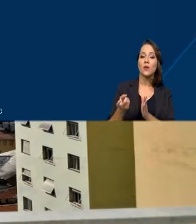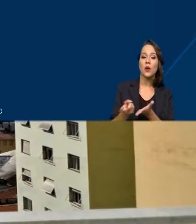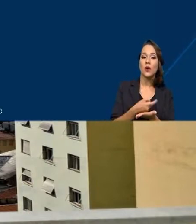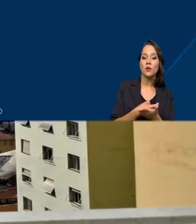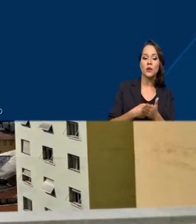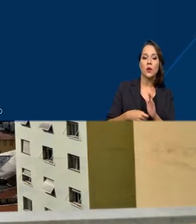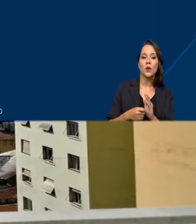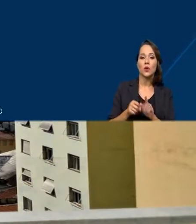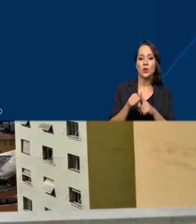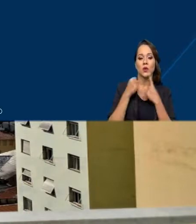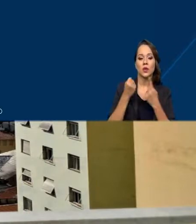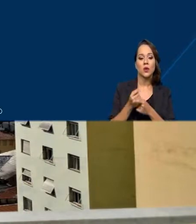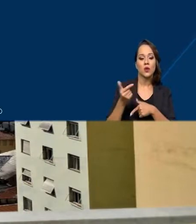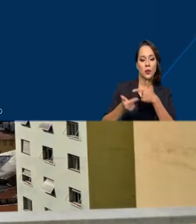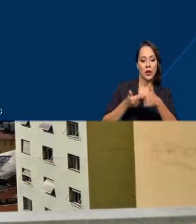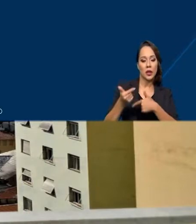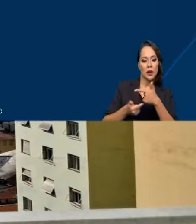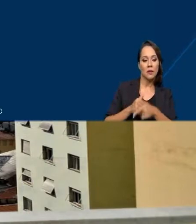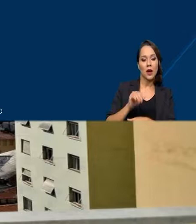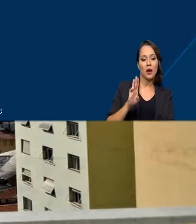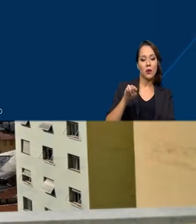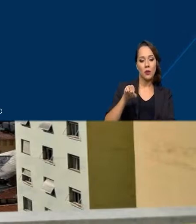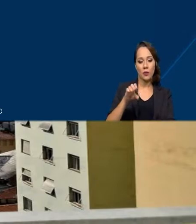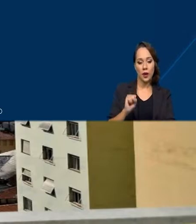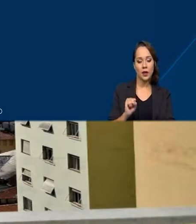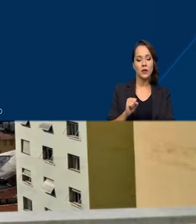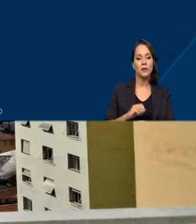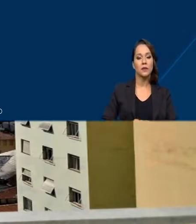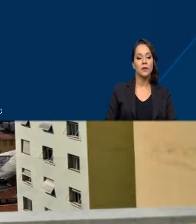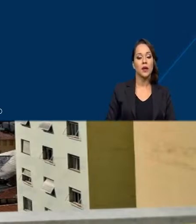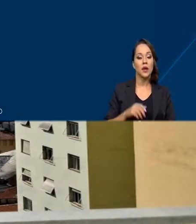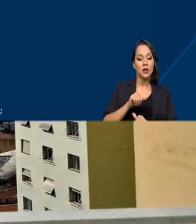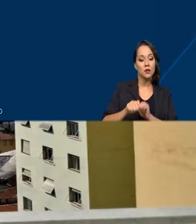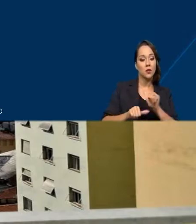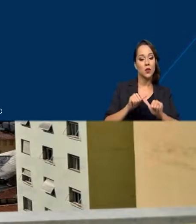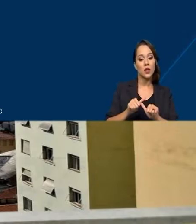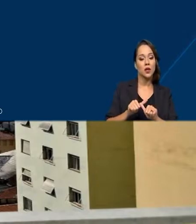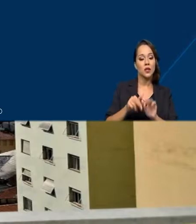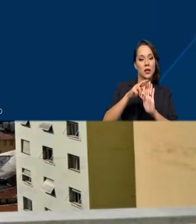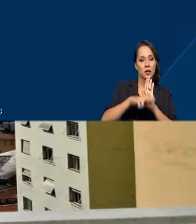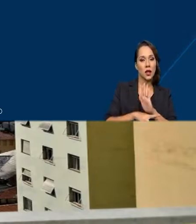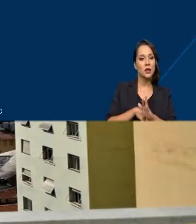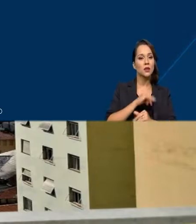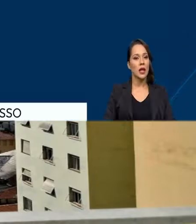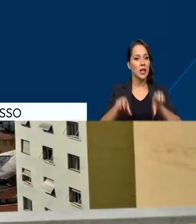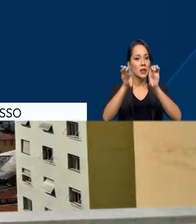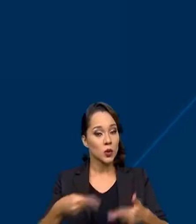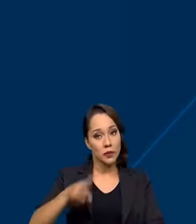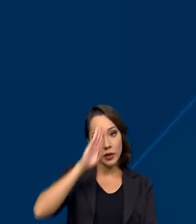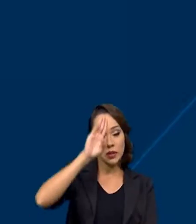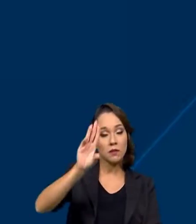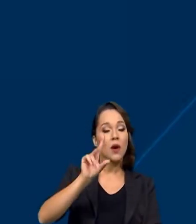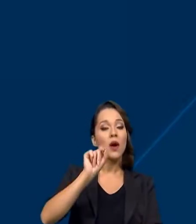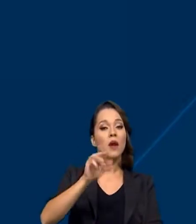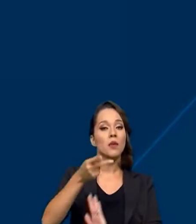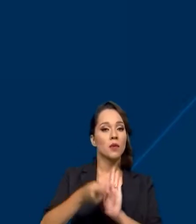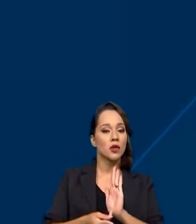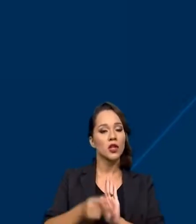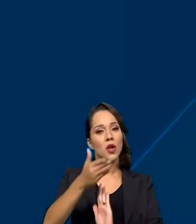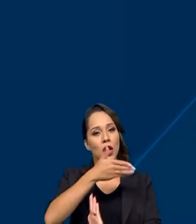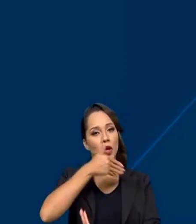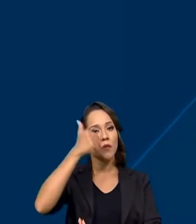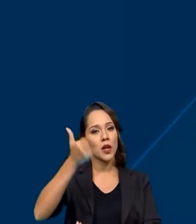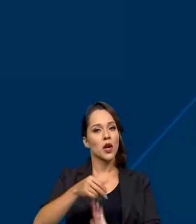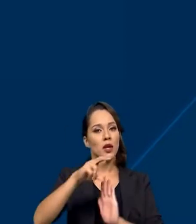inclusive, defenderam que os trabalhos não serão prejudicados para poder fazer-se essa análise. E na semana passada,